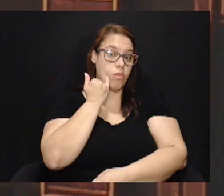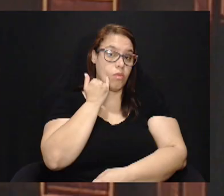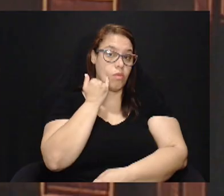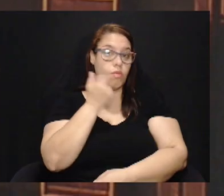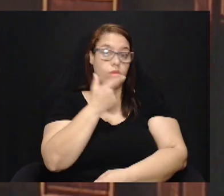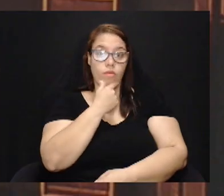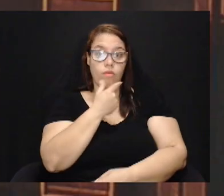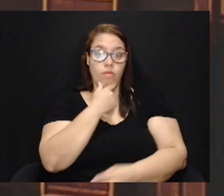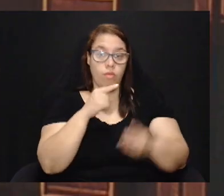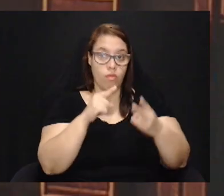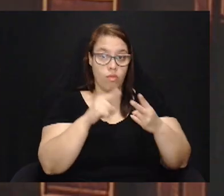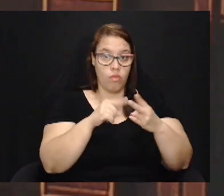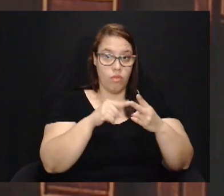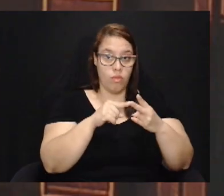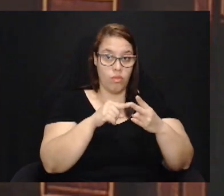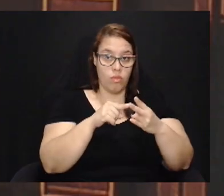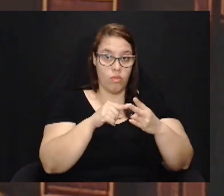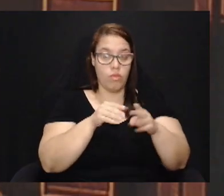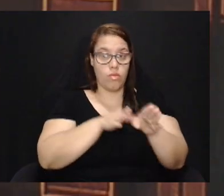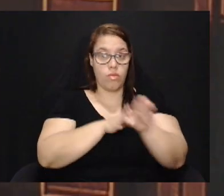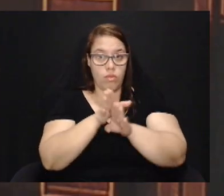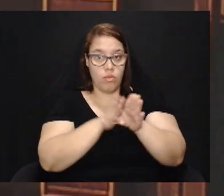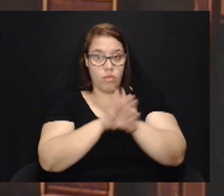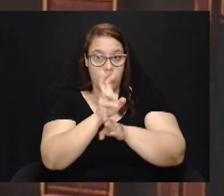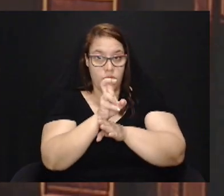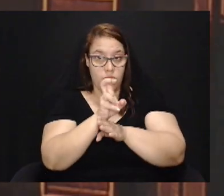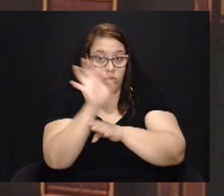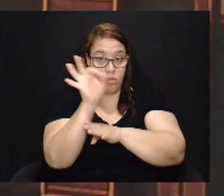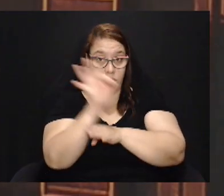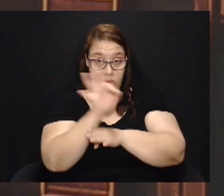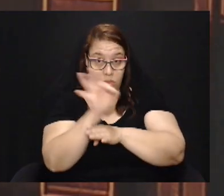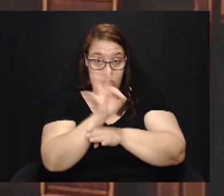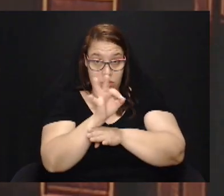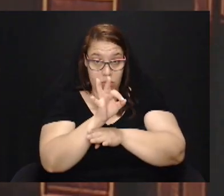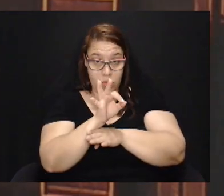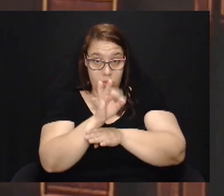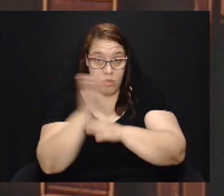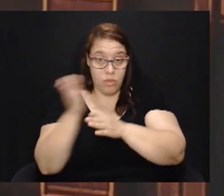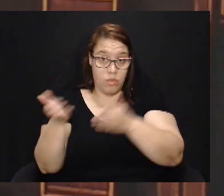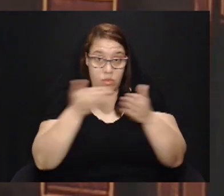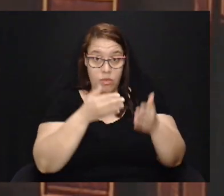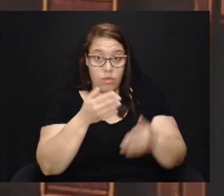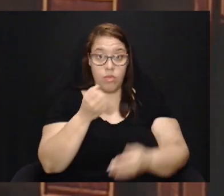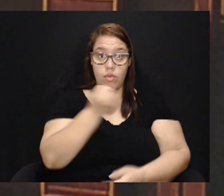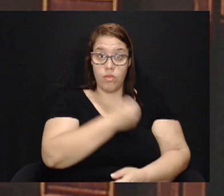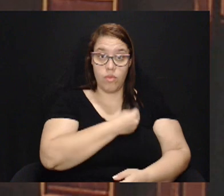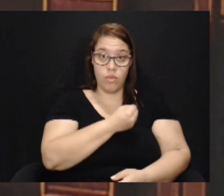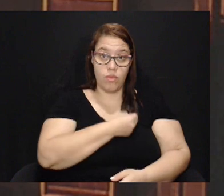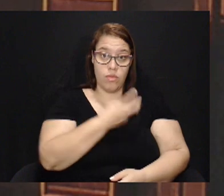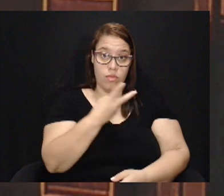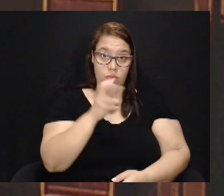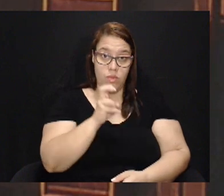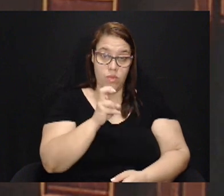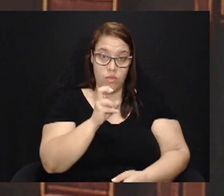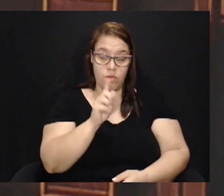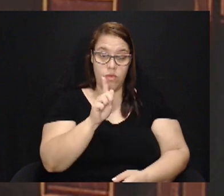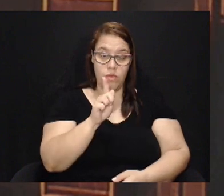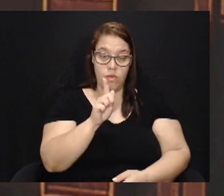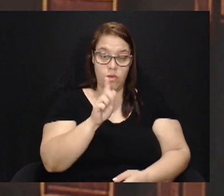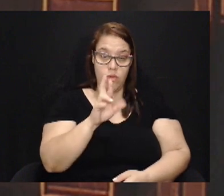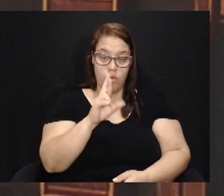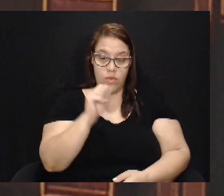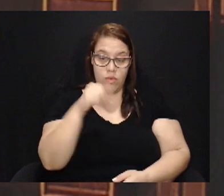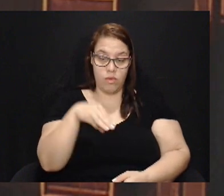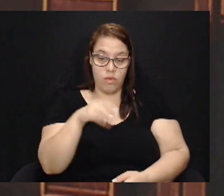mas com uma recomendação de 5%. E se a gente trouxer isso para número, nós estamos falando de 25 gramas de açúcar por dia